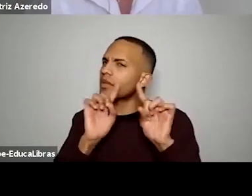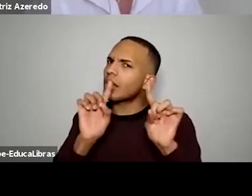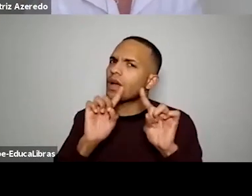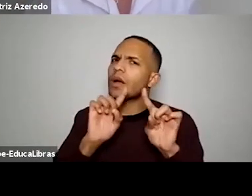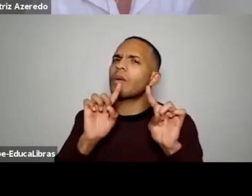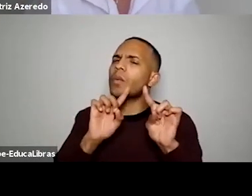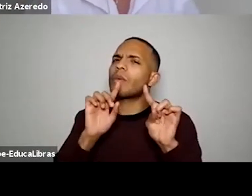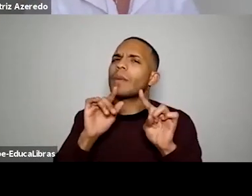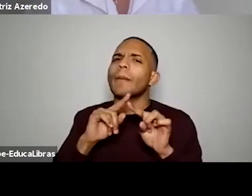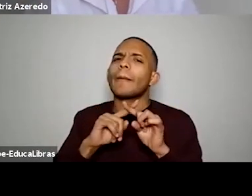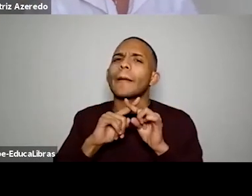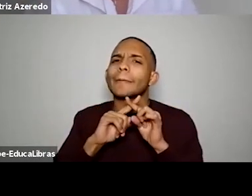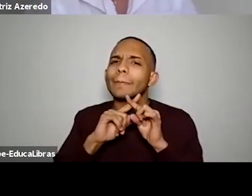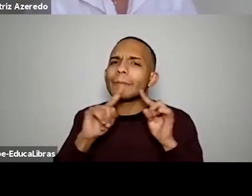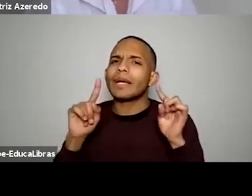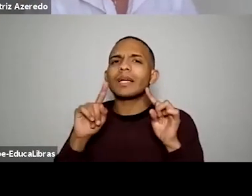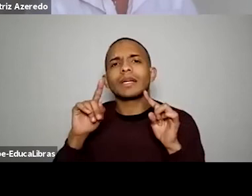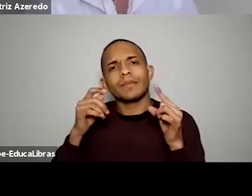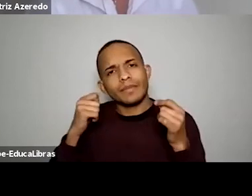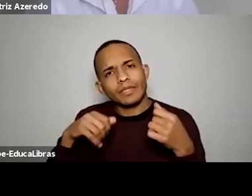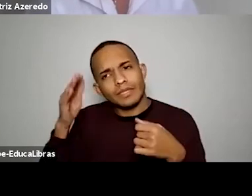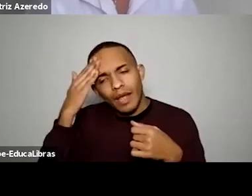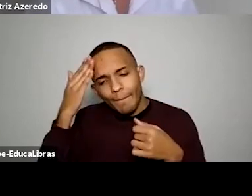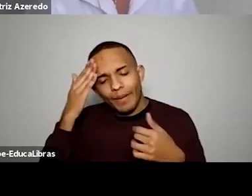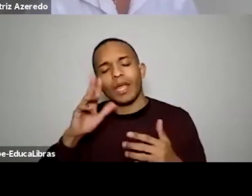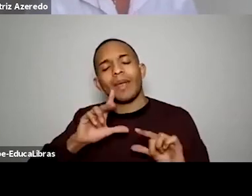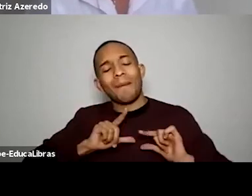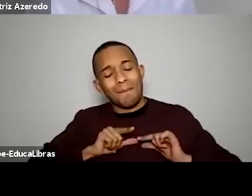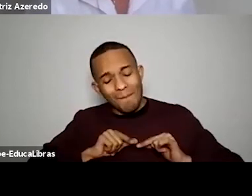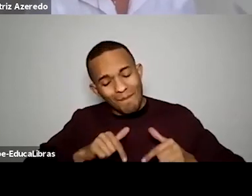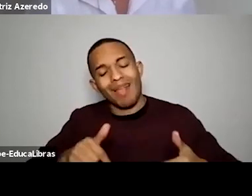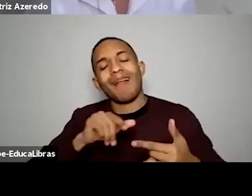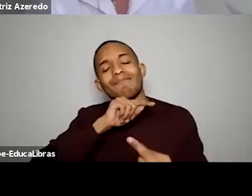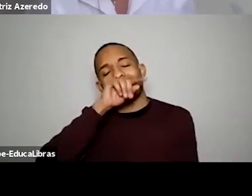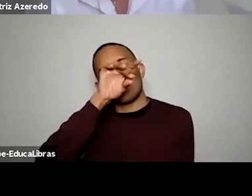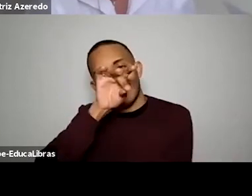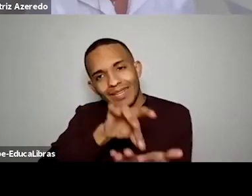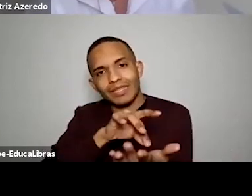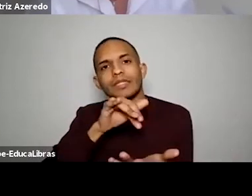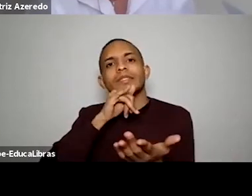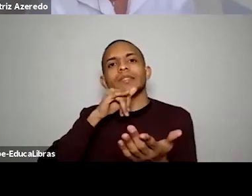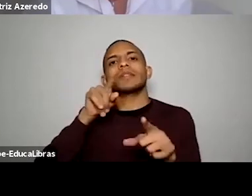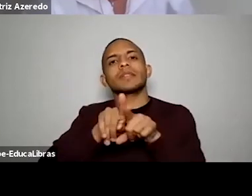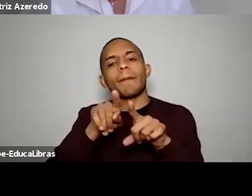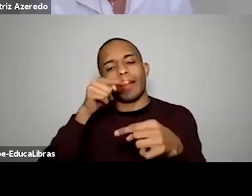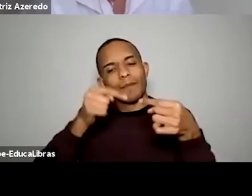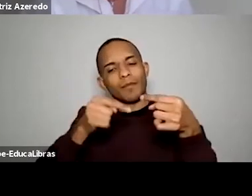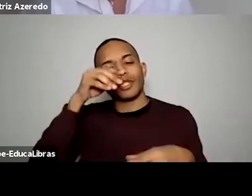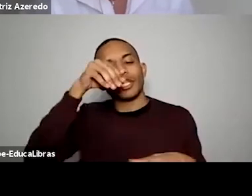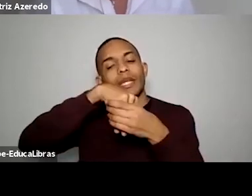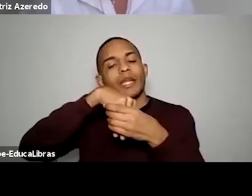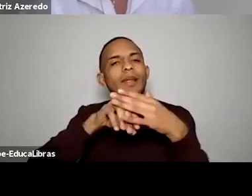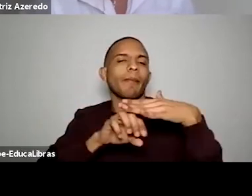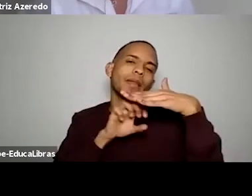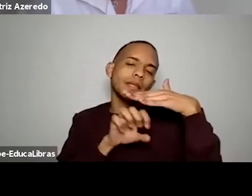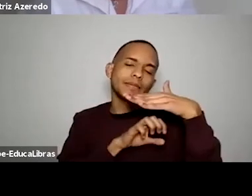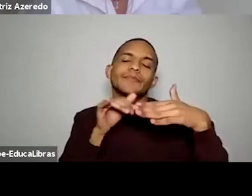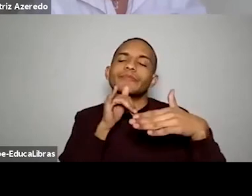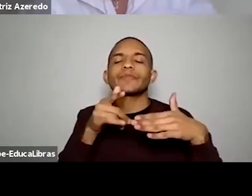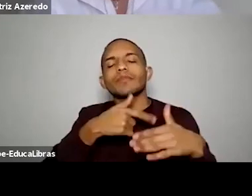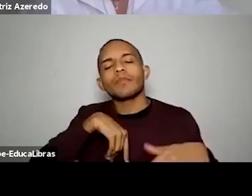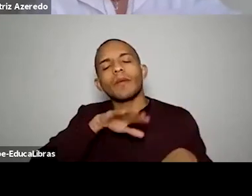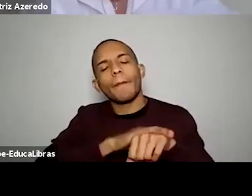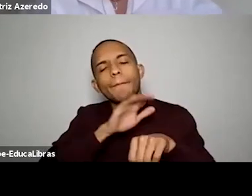faz, sem orçamento, sem ações concretas, sem política efetivamente dentro da empresa, né? E também o poder de que